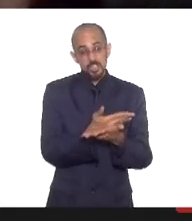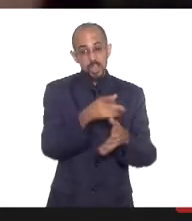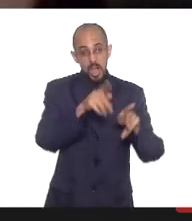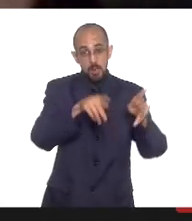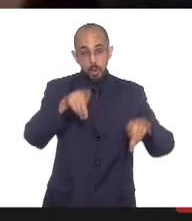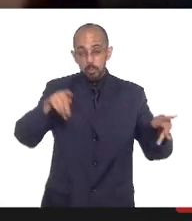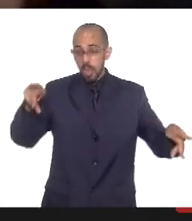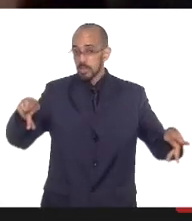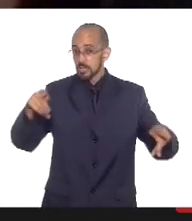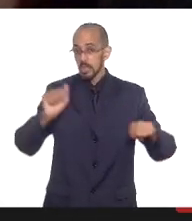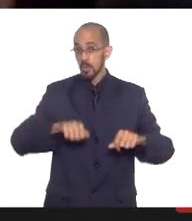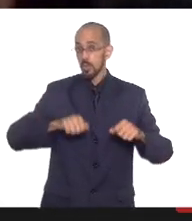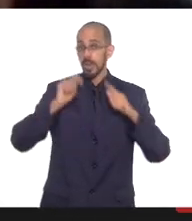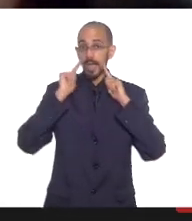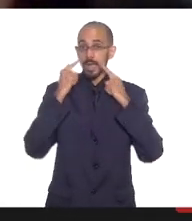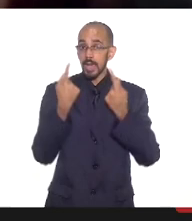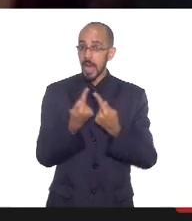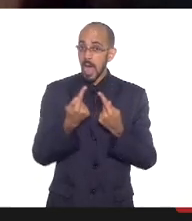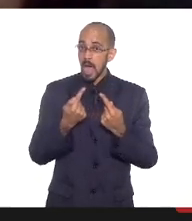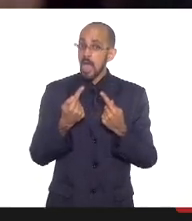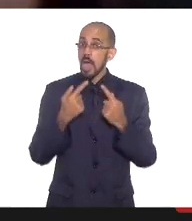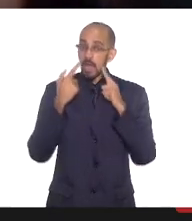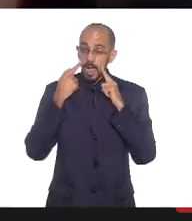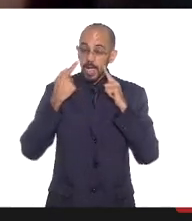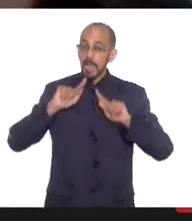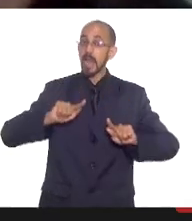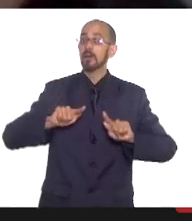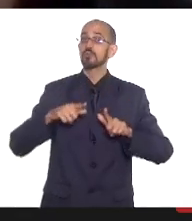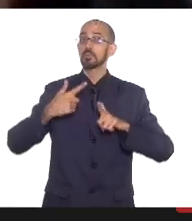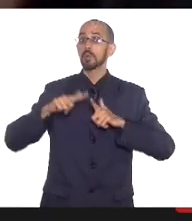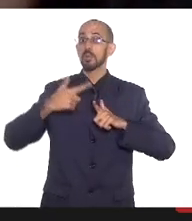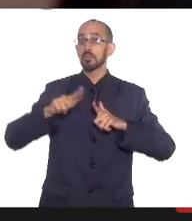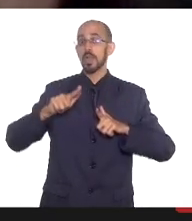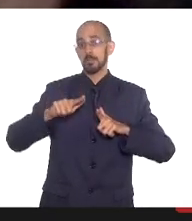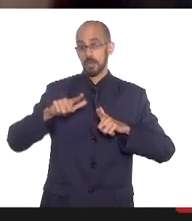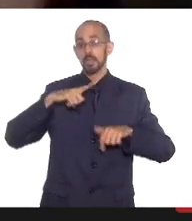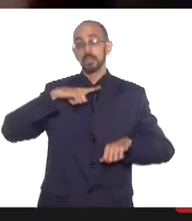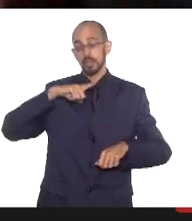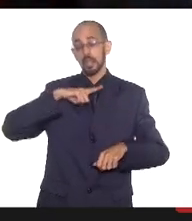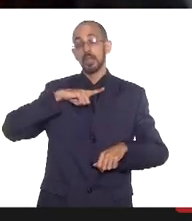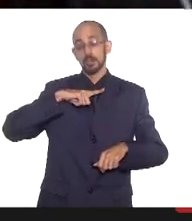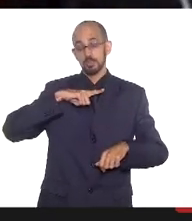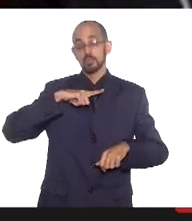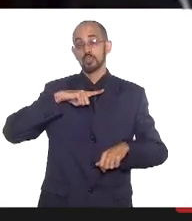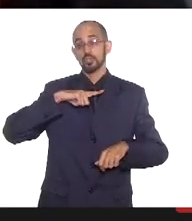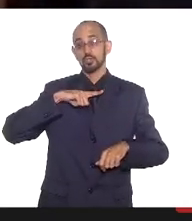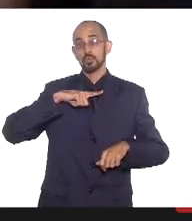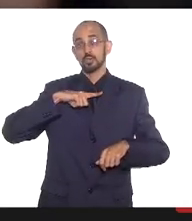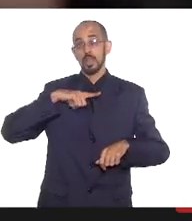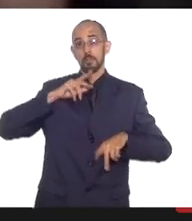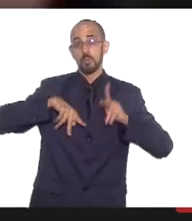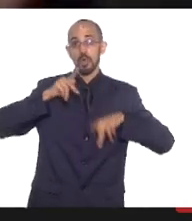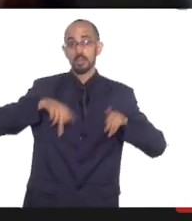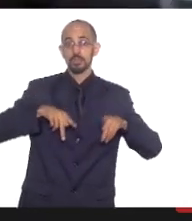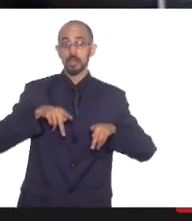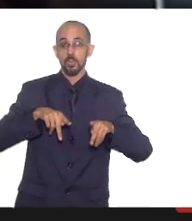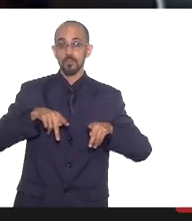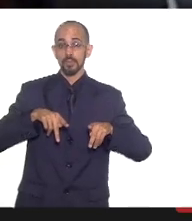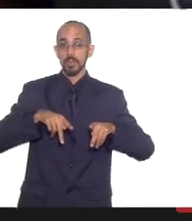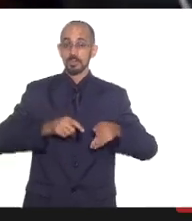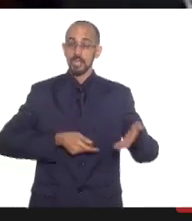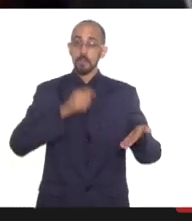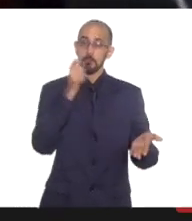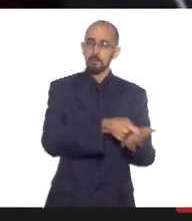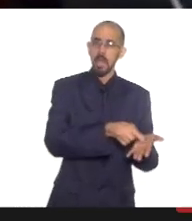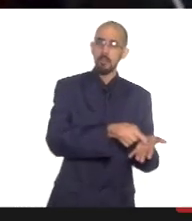Pública que estamos passando eu penso que alguns colegas anteriores falar muito bem esse descrédito vem em função de dar uma ordem